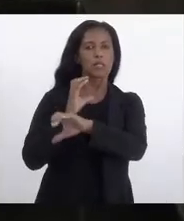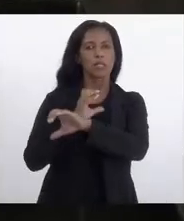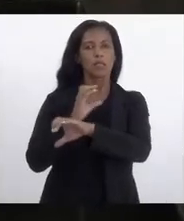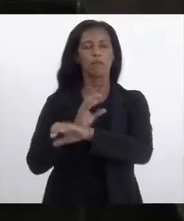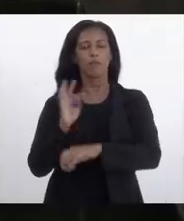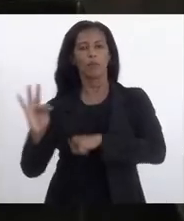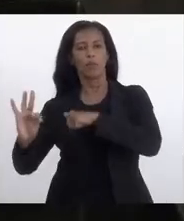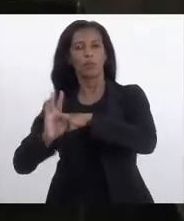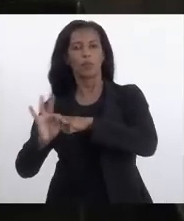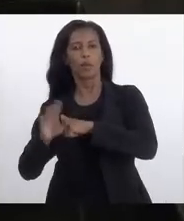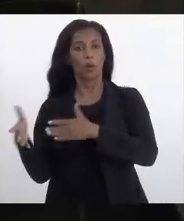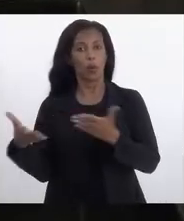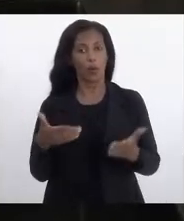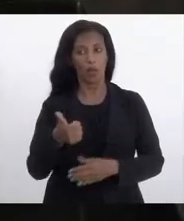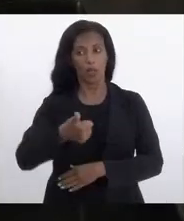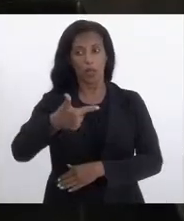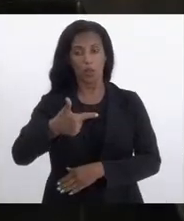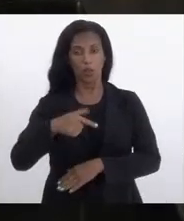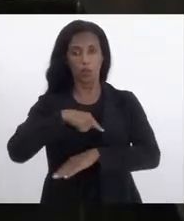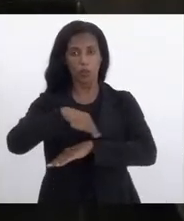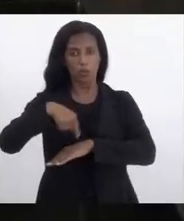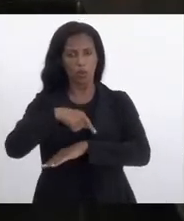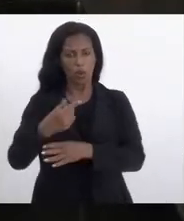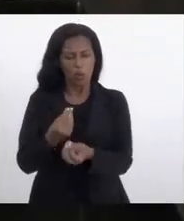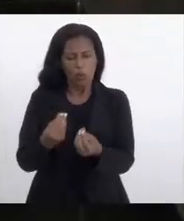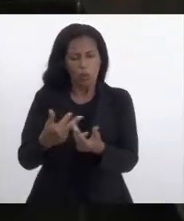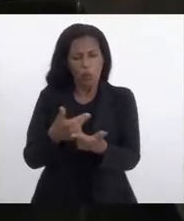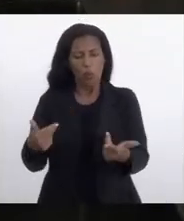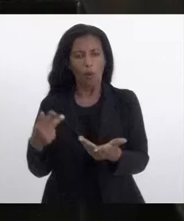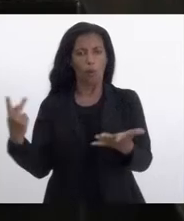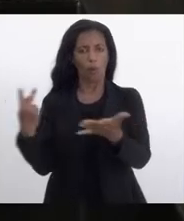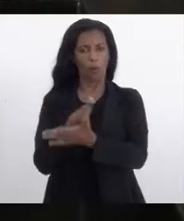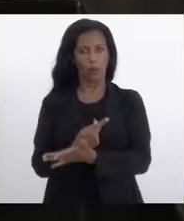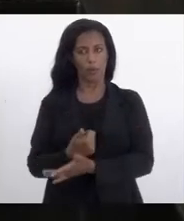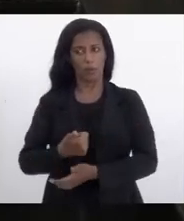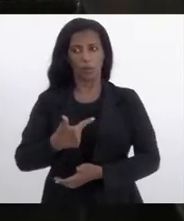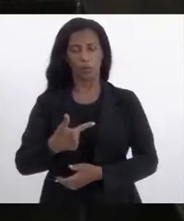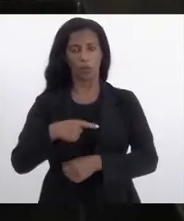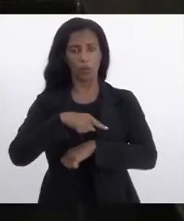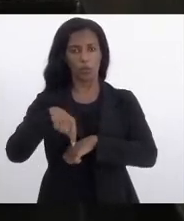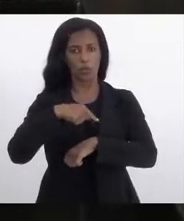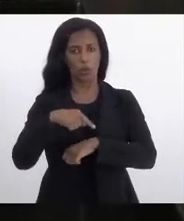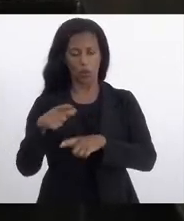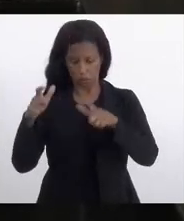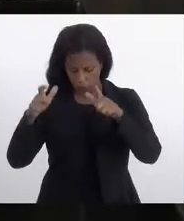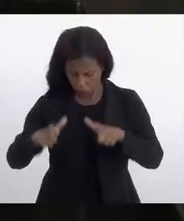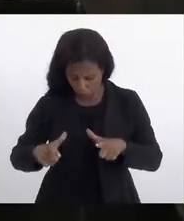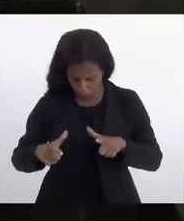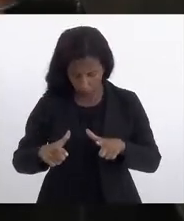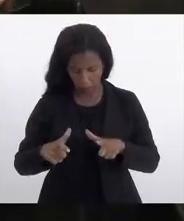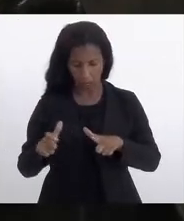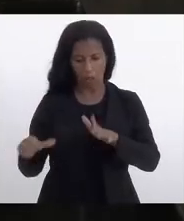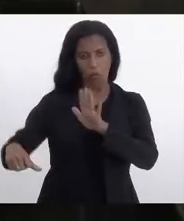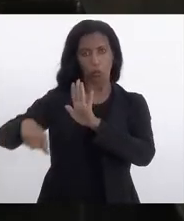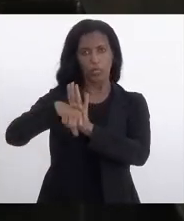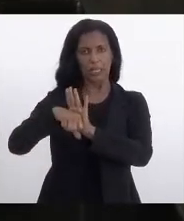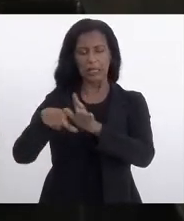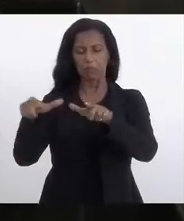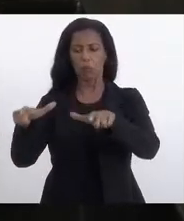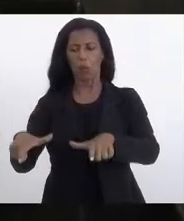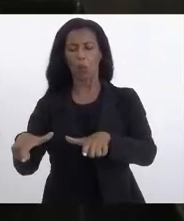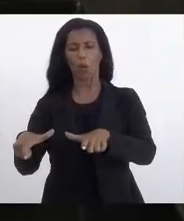ocorrido. Ora, em 12 horas, muita coisa aconteceu. Em 12 horas, o local do crime